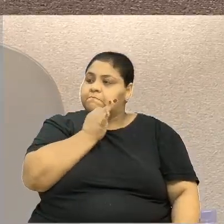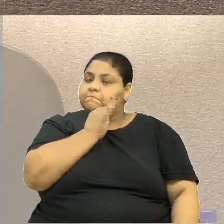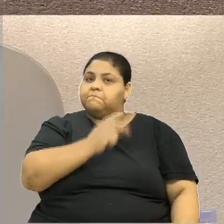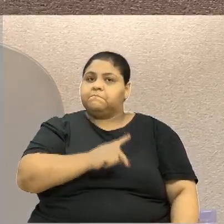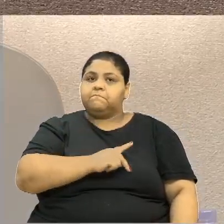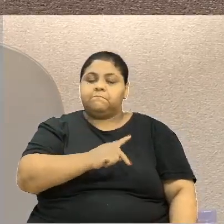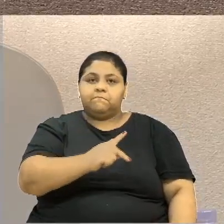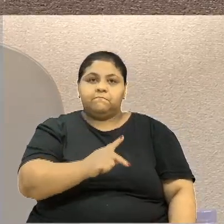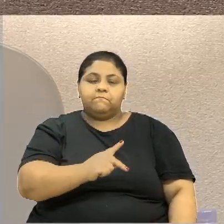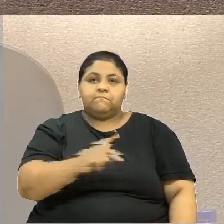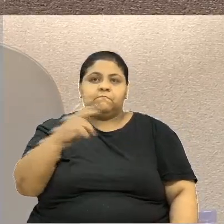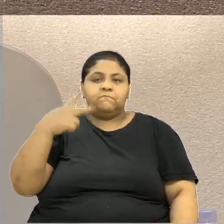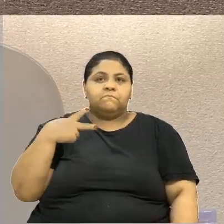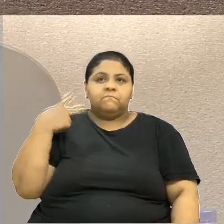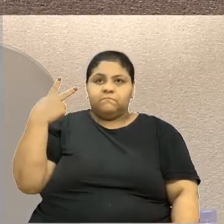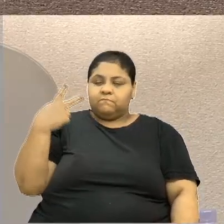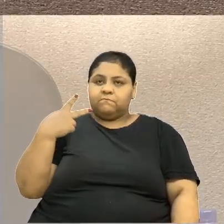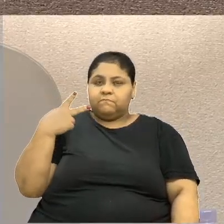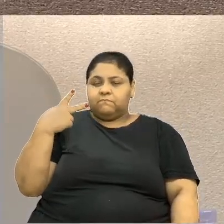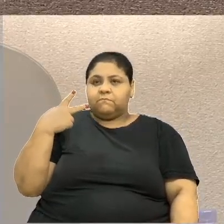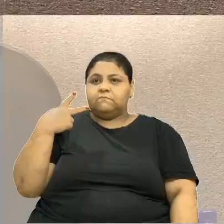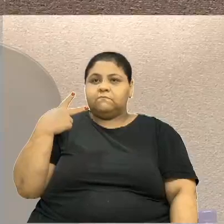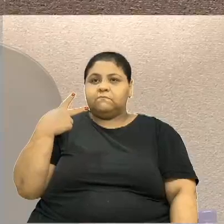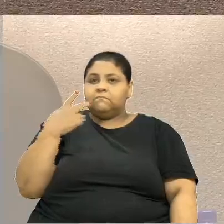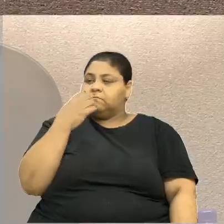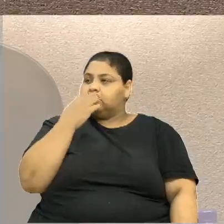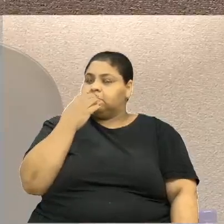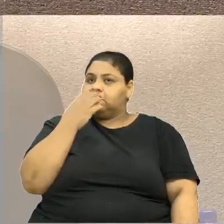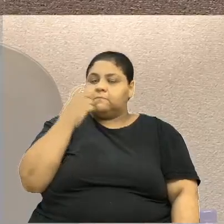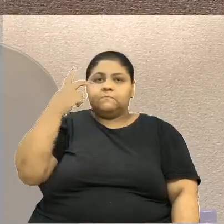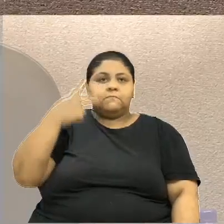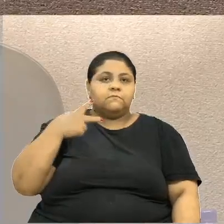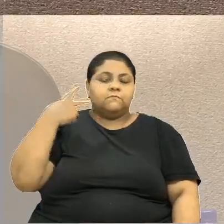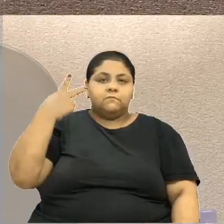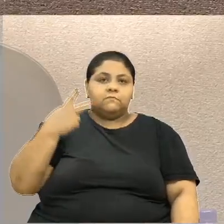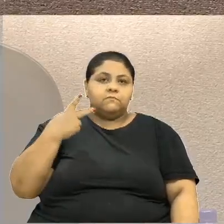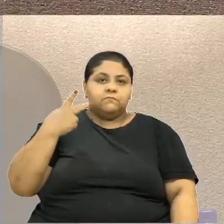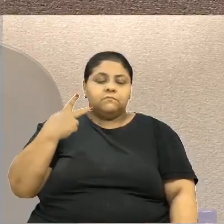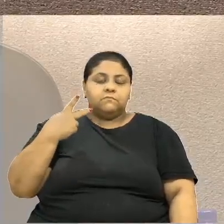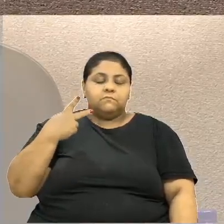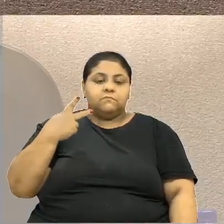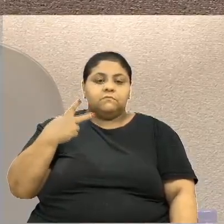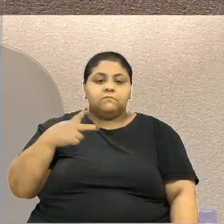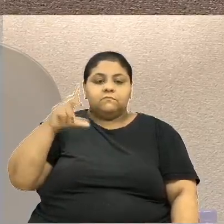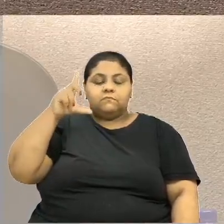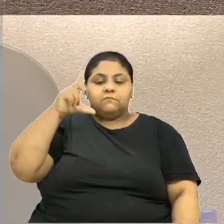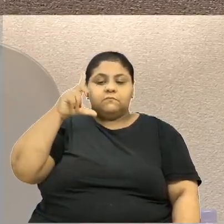presidente, vereadores Camilles, vereador Maurício Scalco,